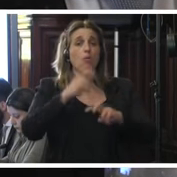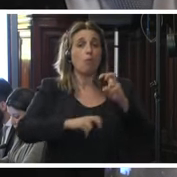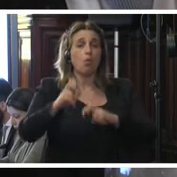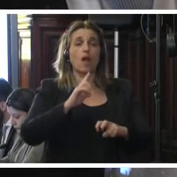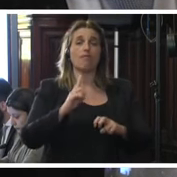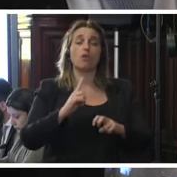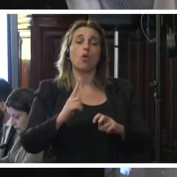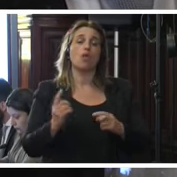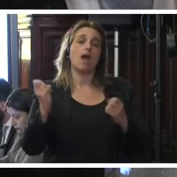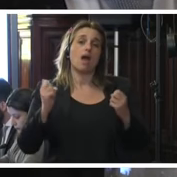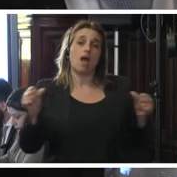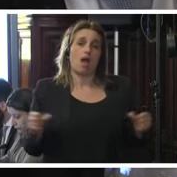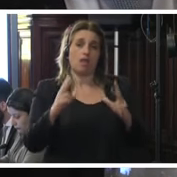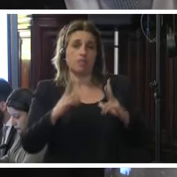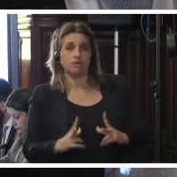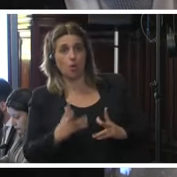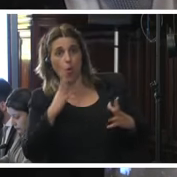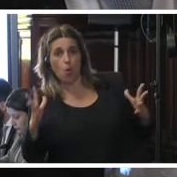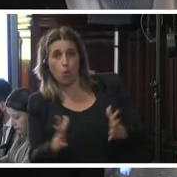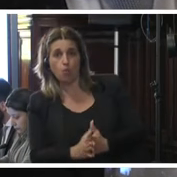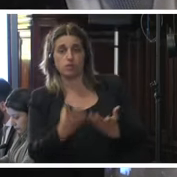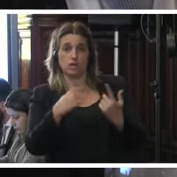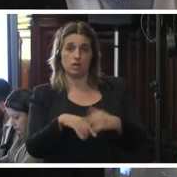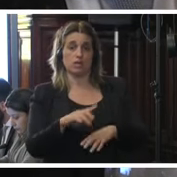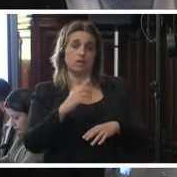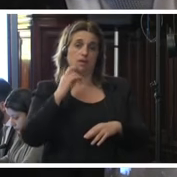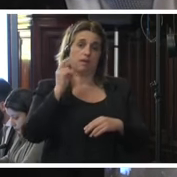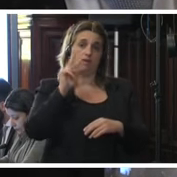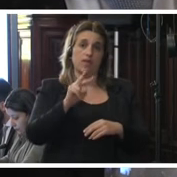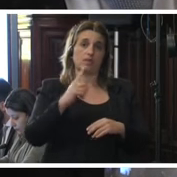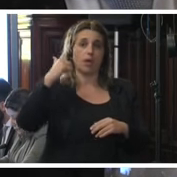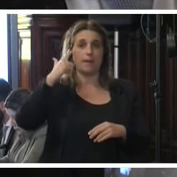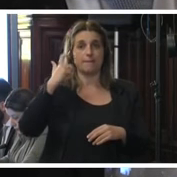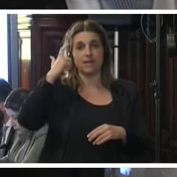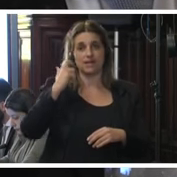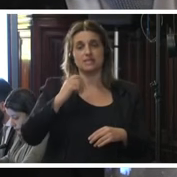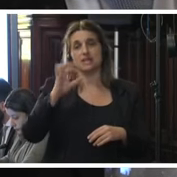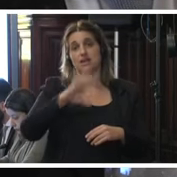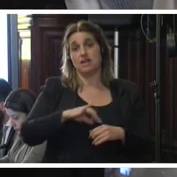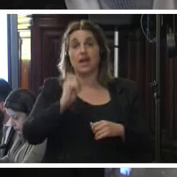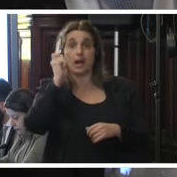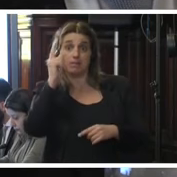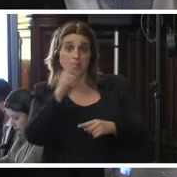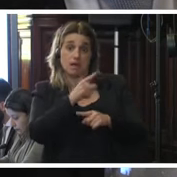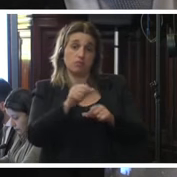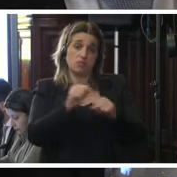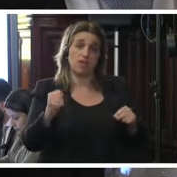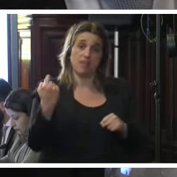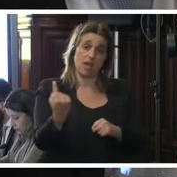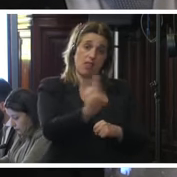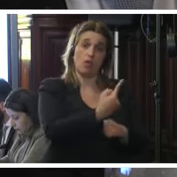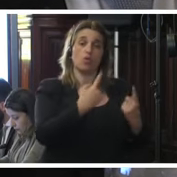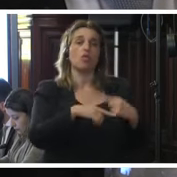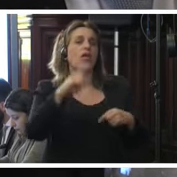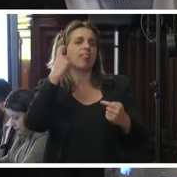específicas de cada uma delas. Dessa forma, é necessário ter em mente que que a operação de garantia da lei da ordem atualmente no